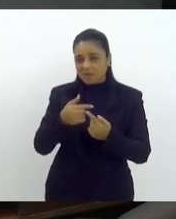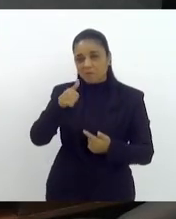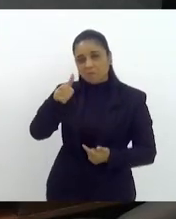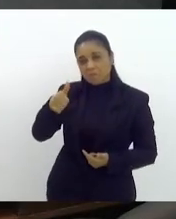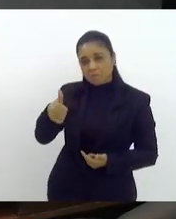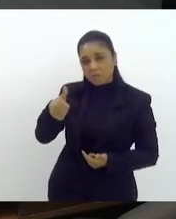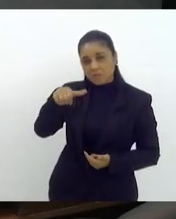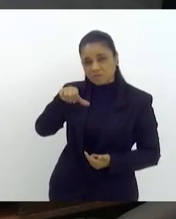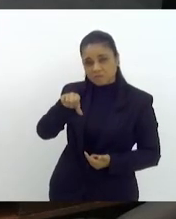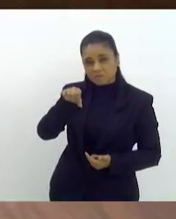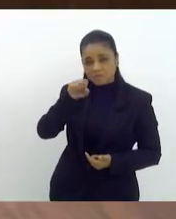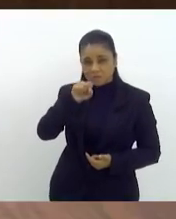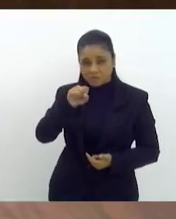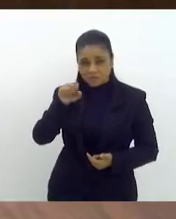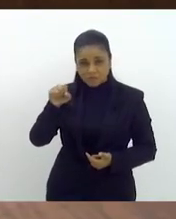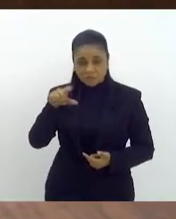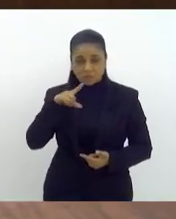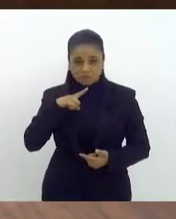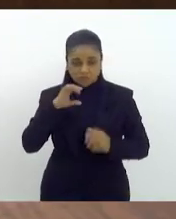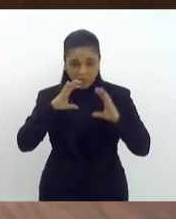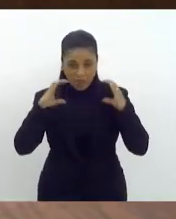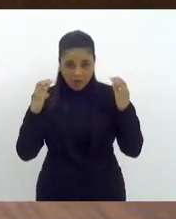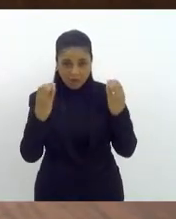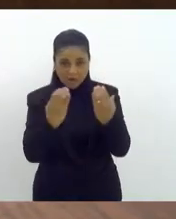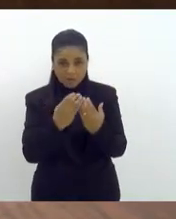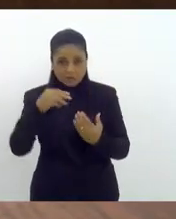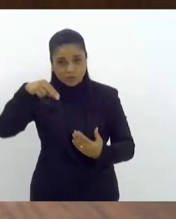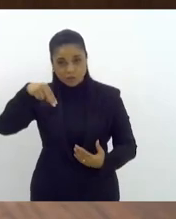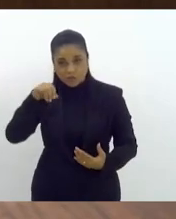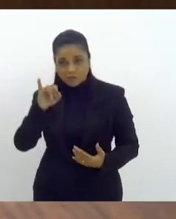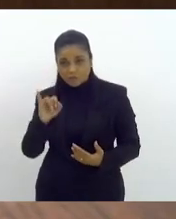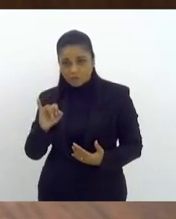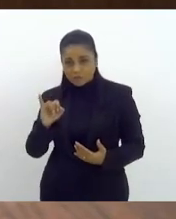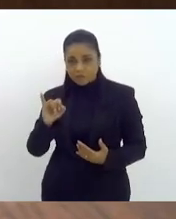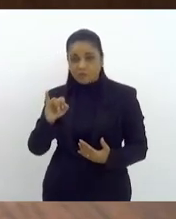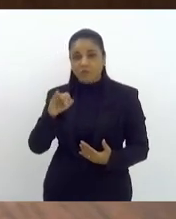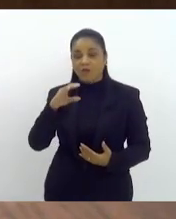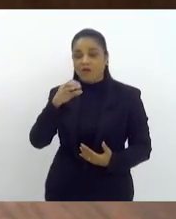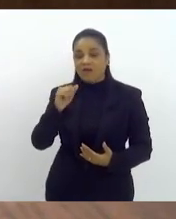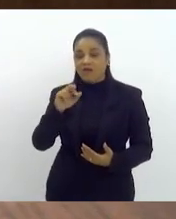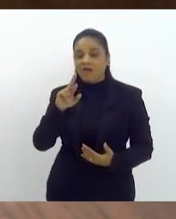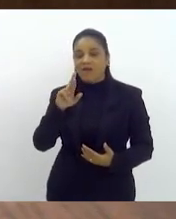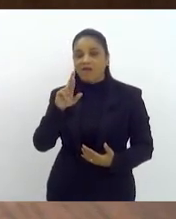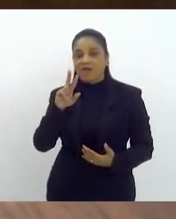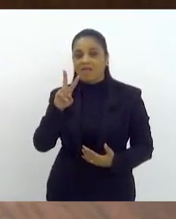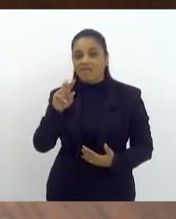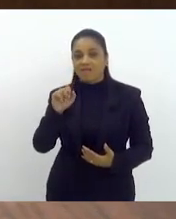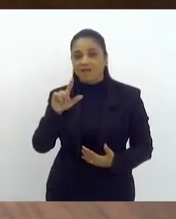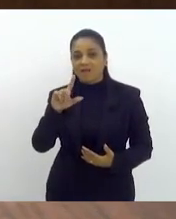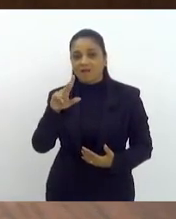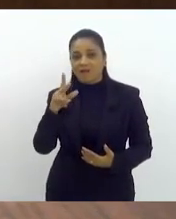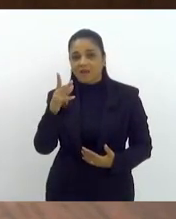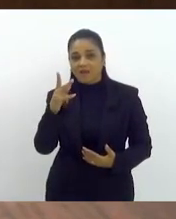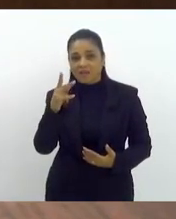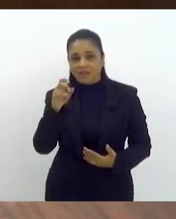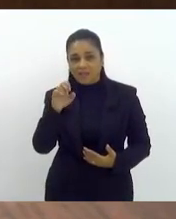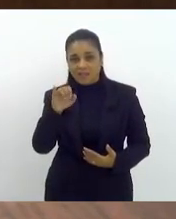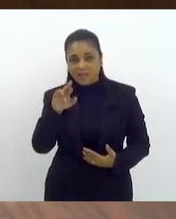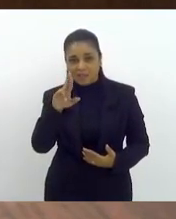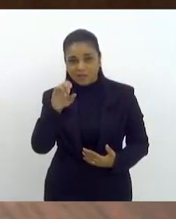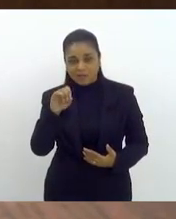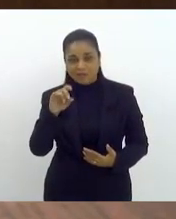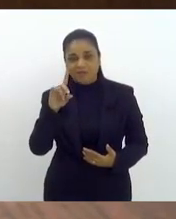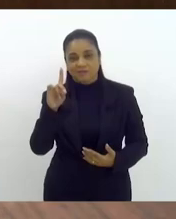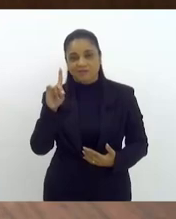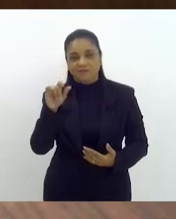1988 existiam na Câmara Municipal de Nova Iguaçu os cavaleiros da távola redonda e aqui o Senhor me ajude para que